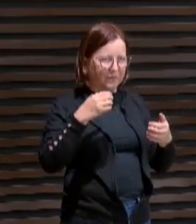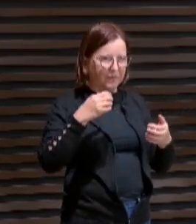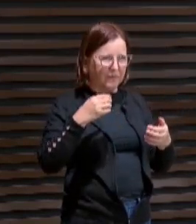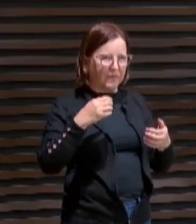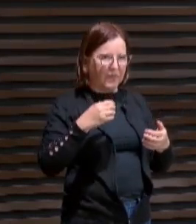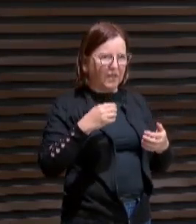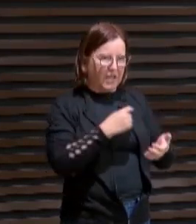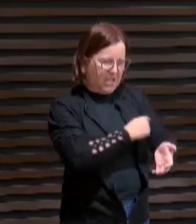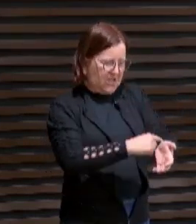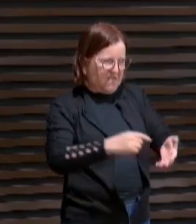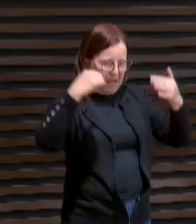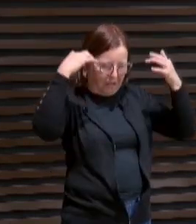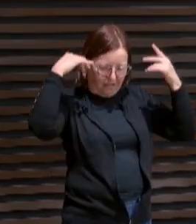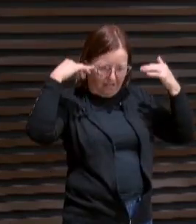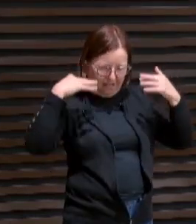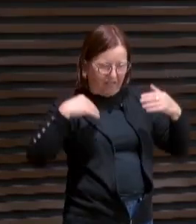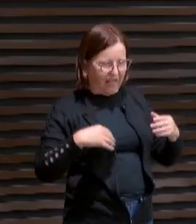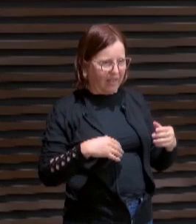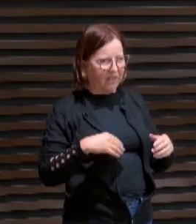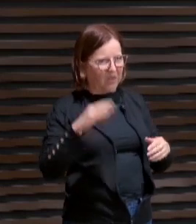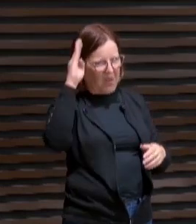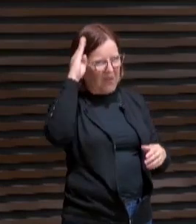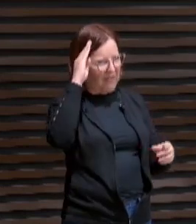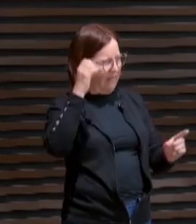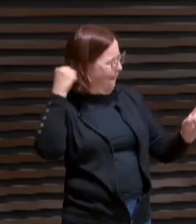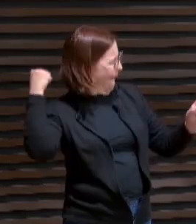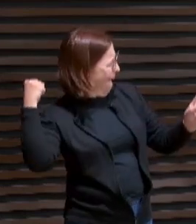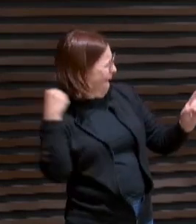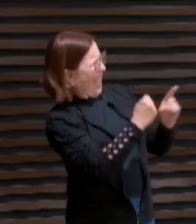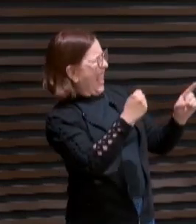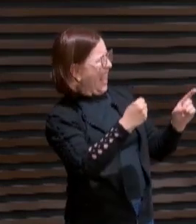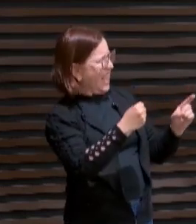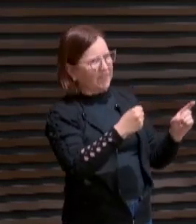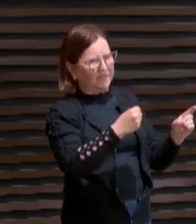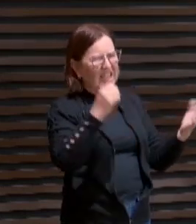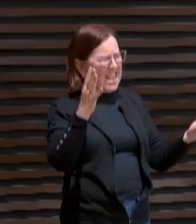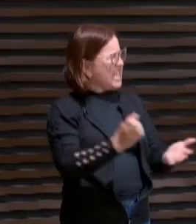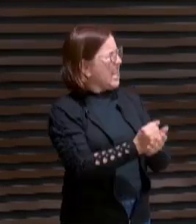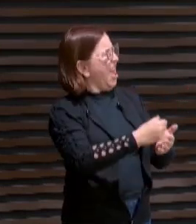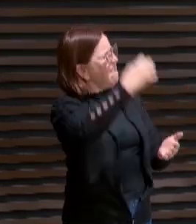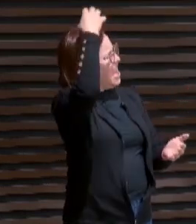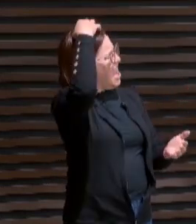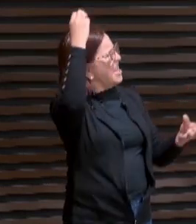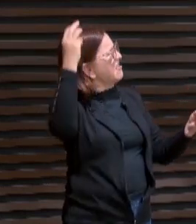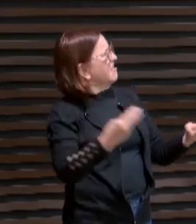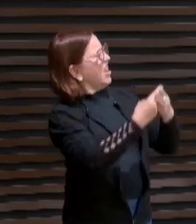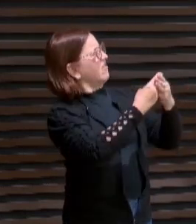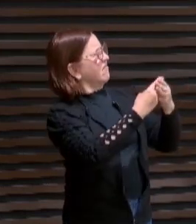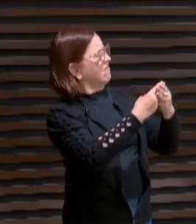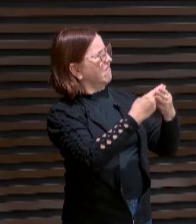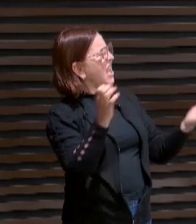eles bofetavam e diziam, salve, rei dos judeus!